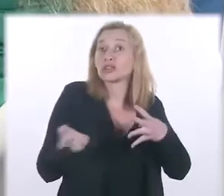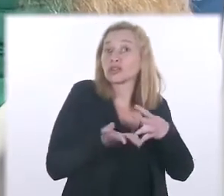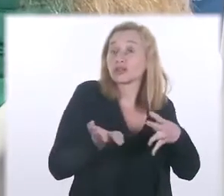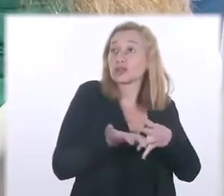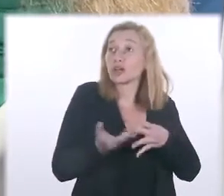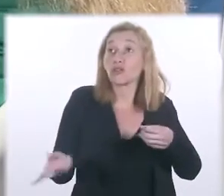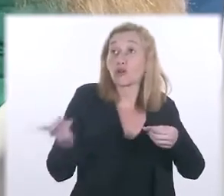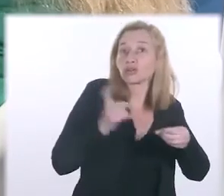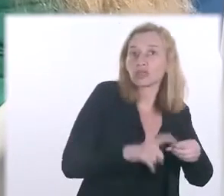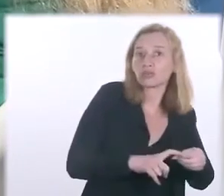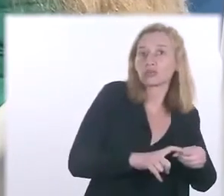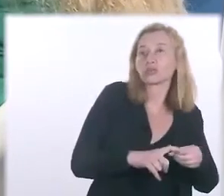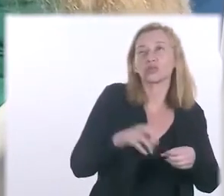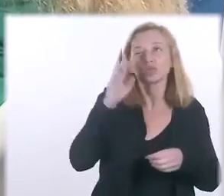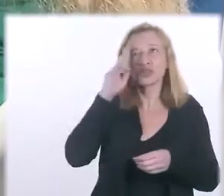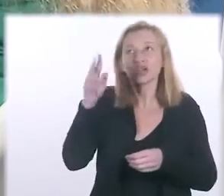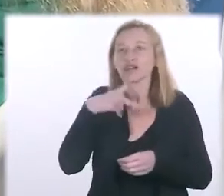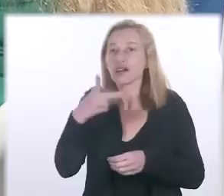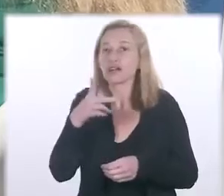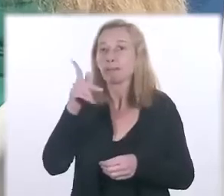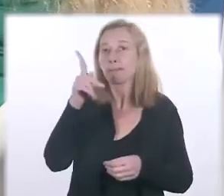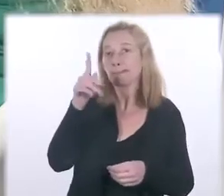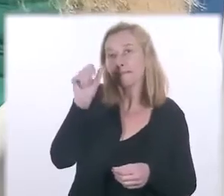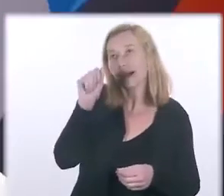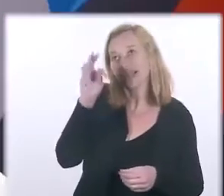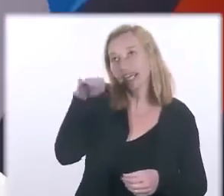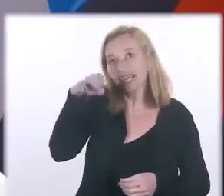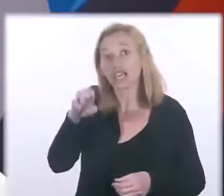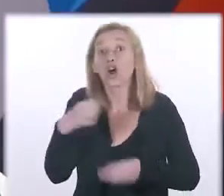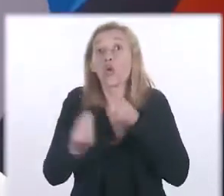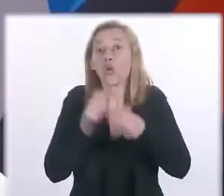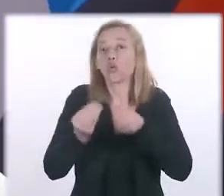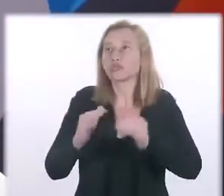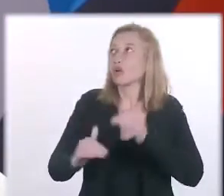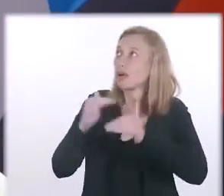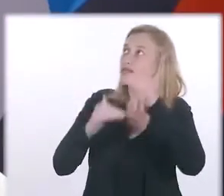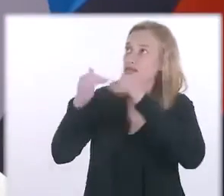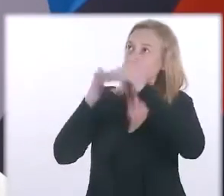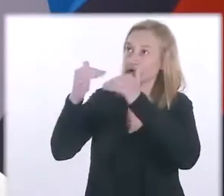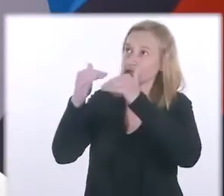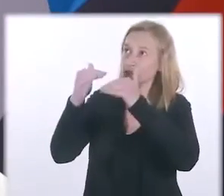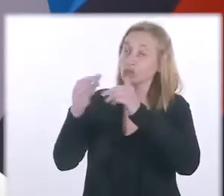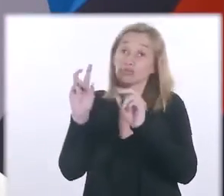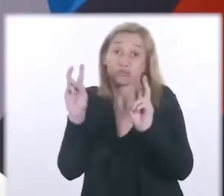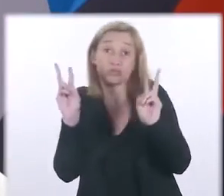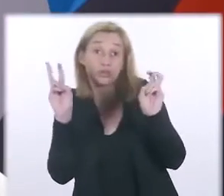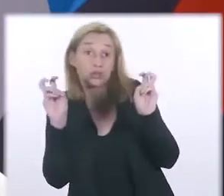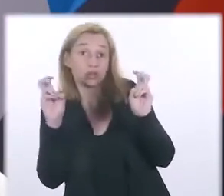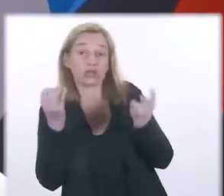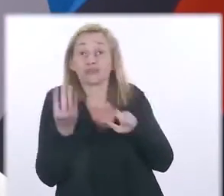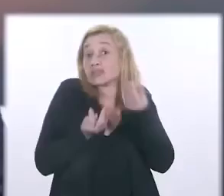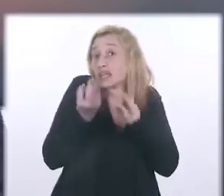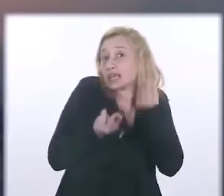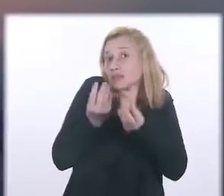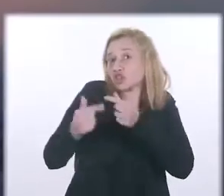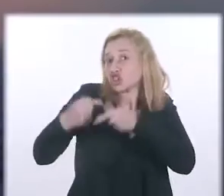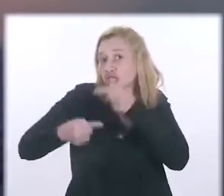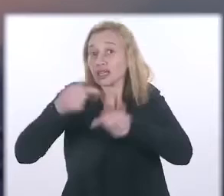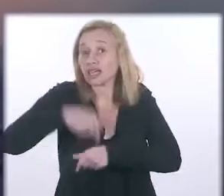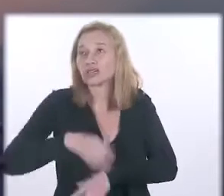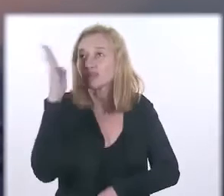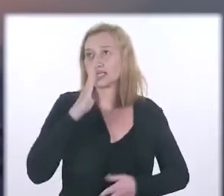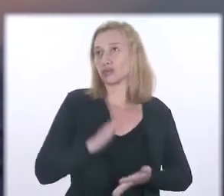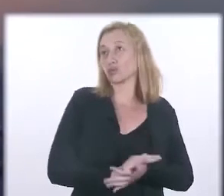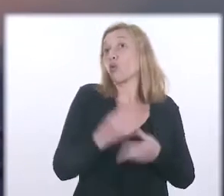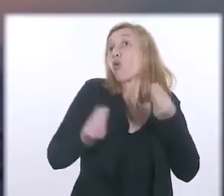como é que está o avanço dessa patente sobre esse tratamento genético aqui no Brasil? É, o tratamento